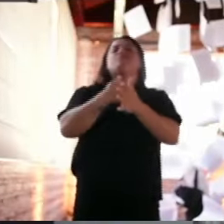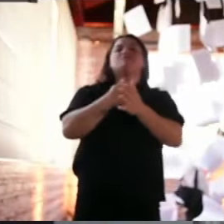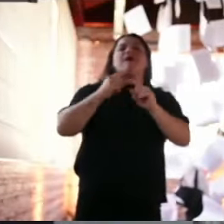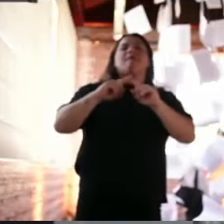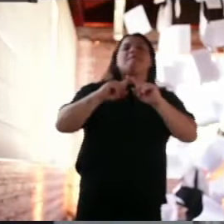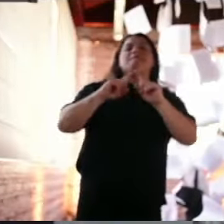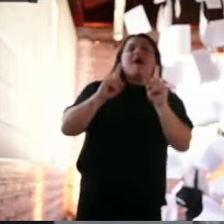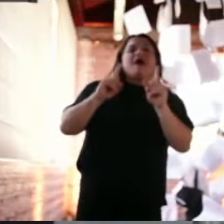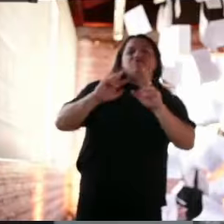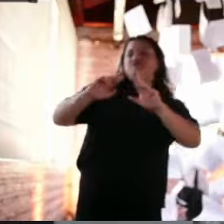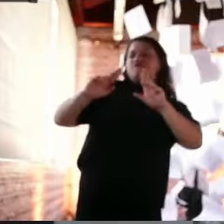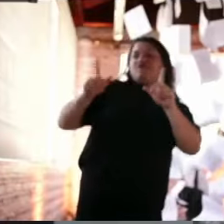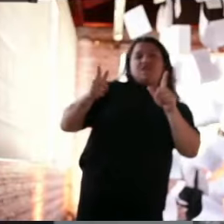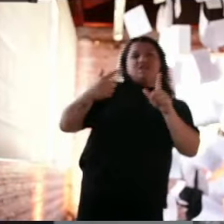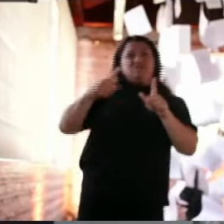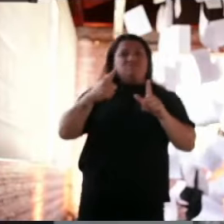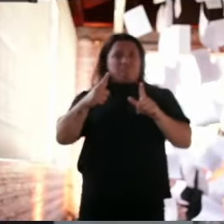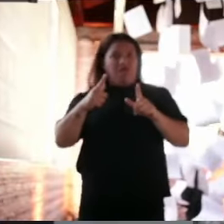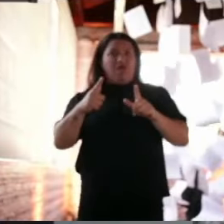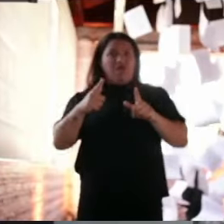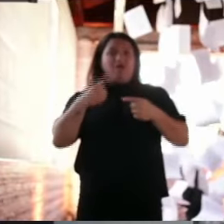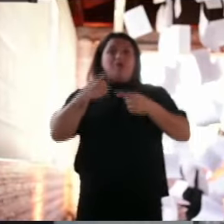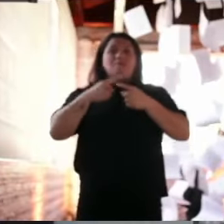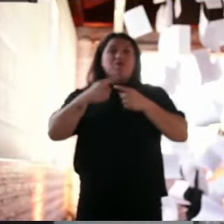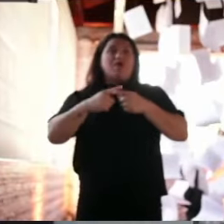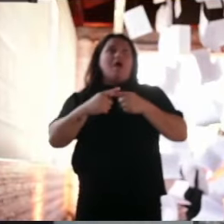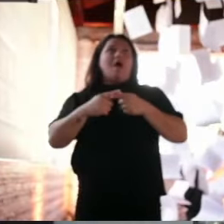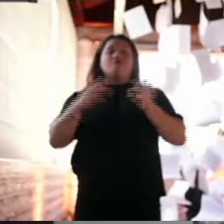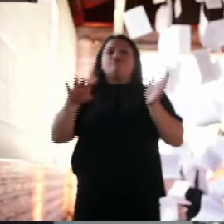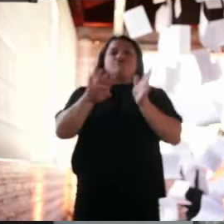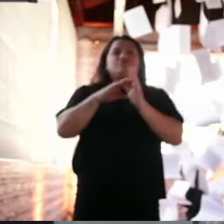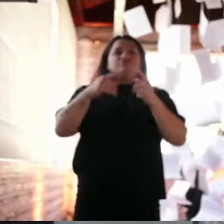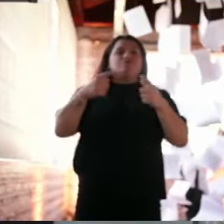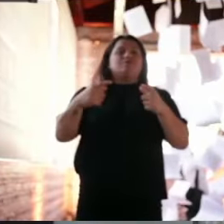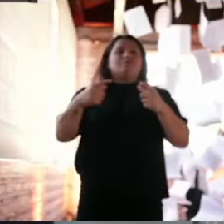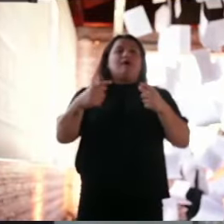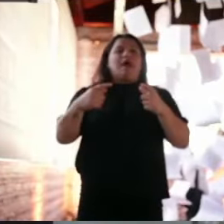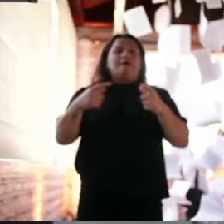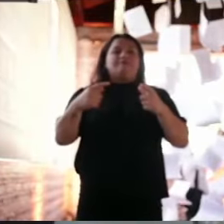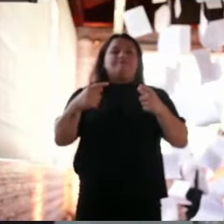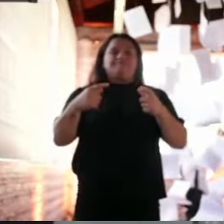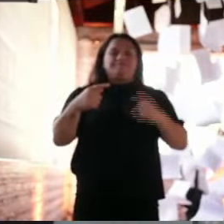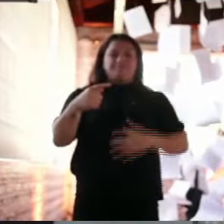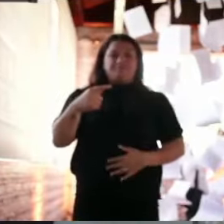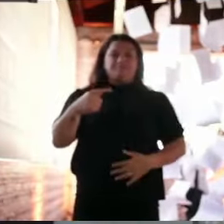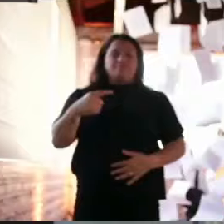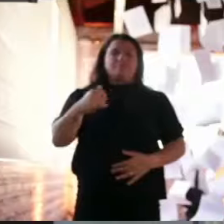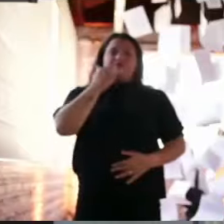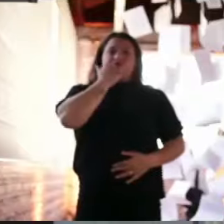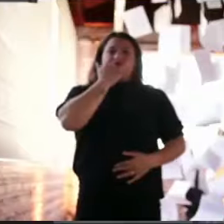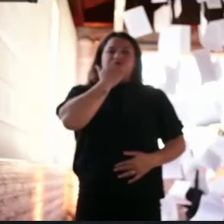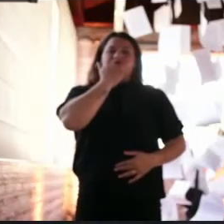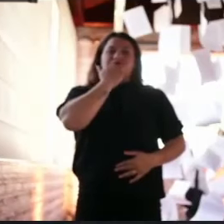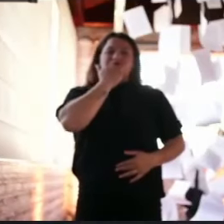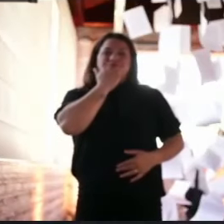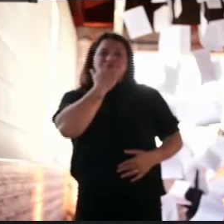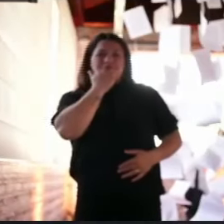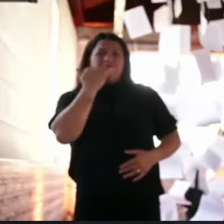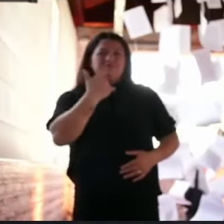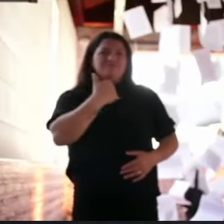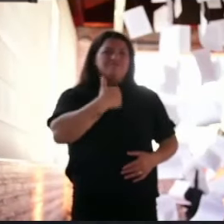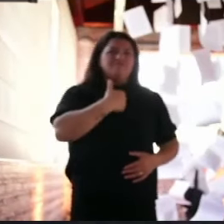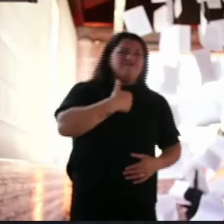diferença Então porque a gente vai chegando no lugar a desculpa eu deixei ligado porque vocês iam me